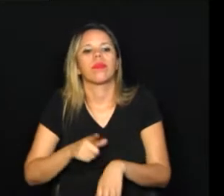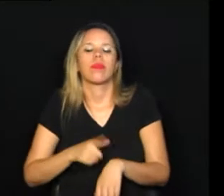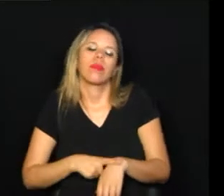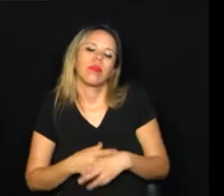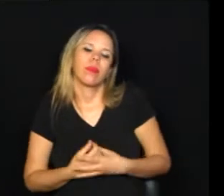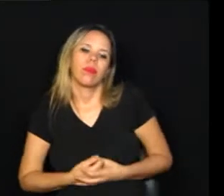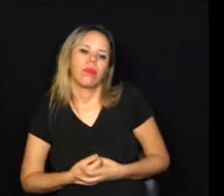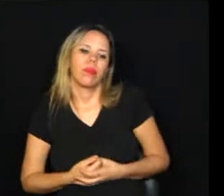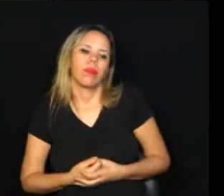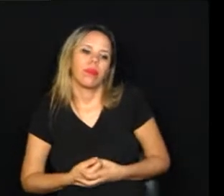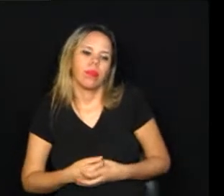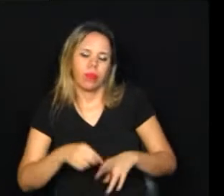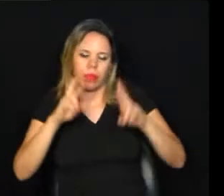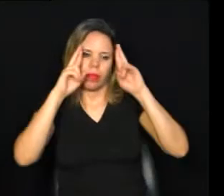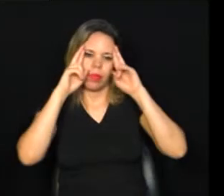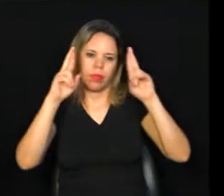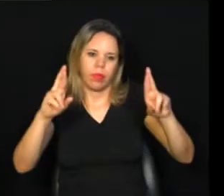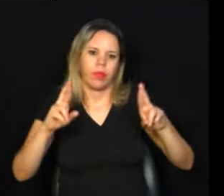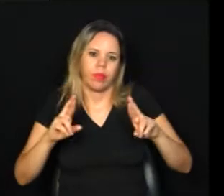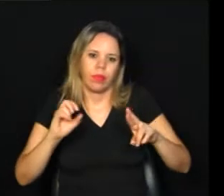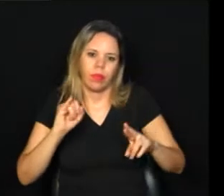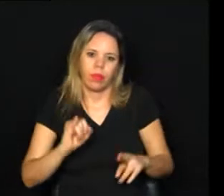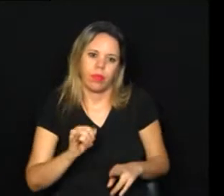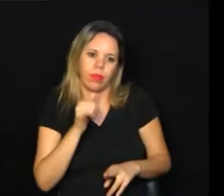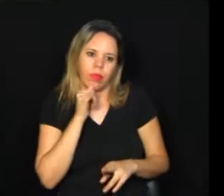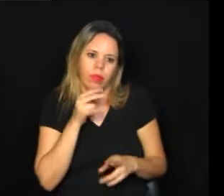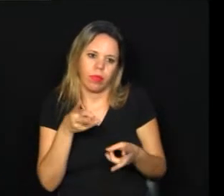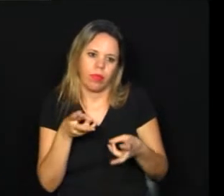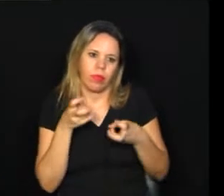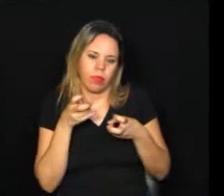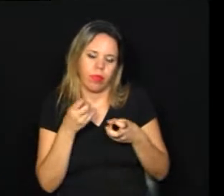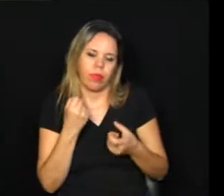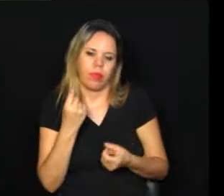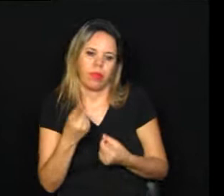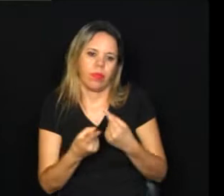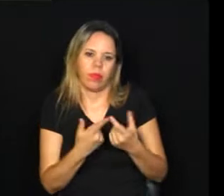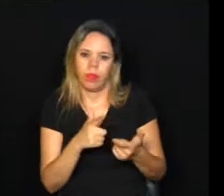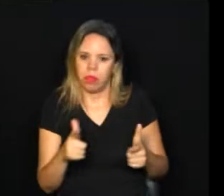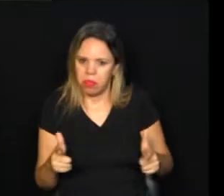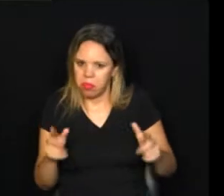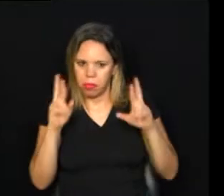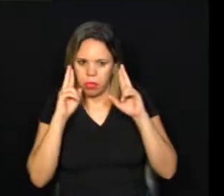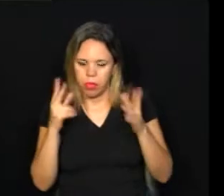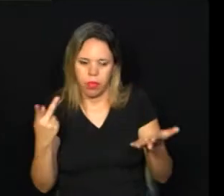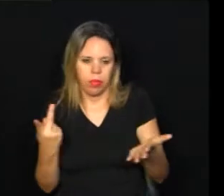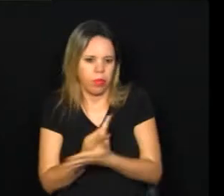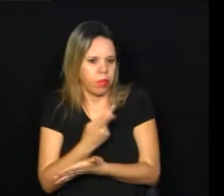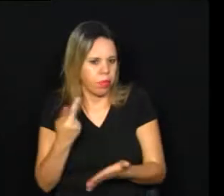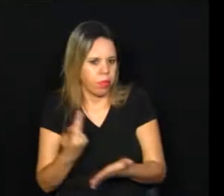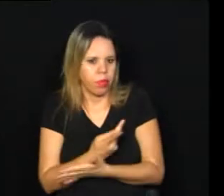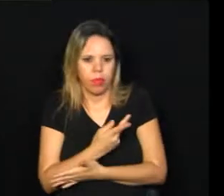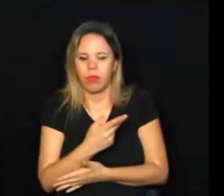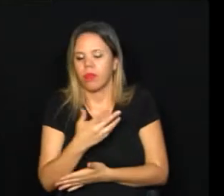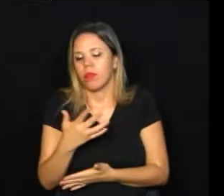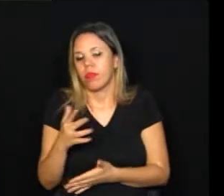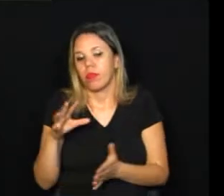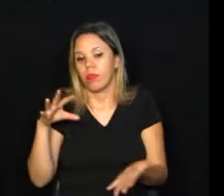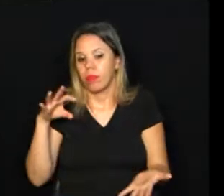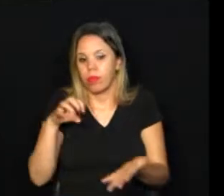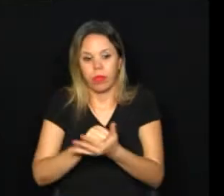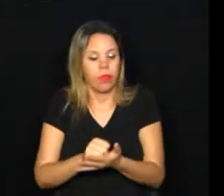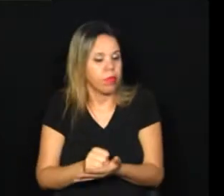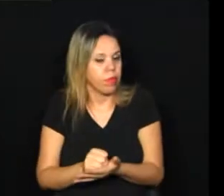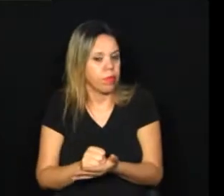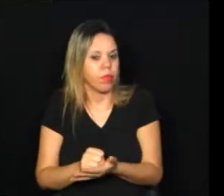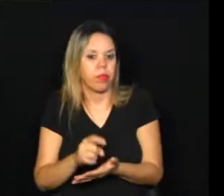Olha, respeitando, se for observado que algum desrespeito a essa informação, esse cadastro, não há